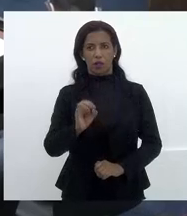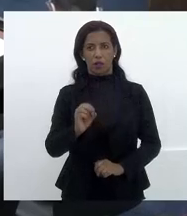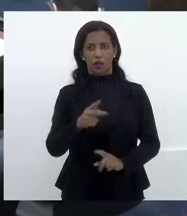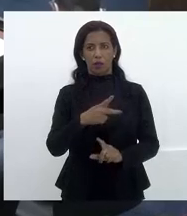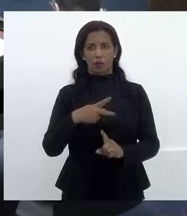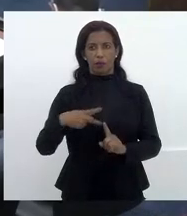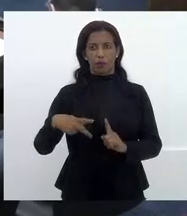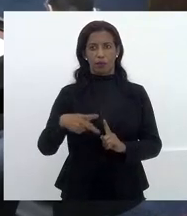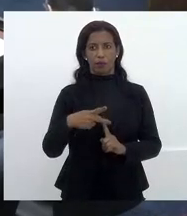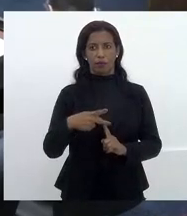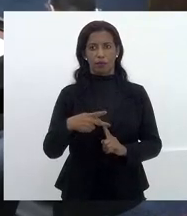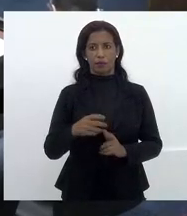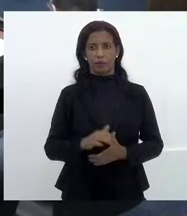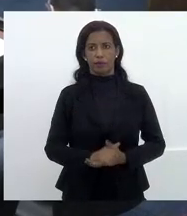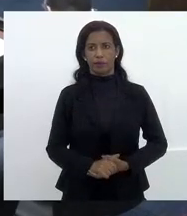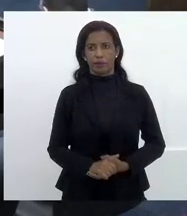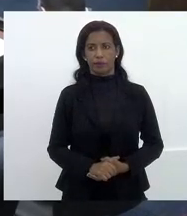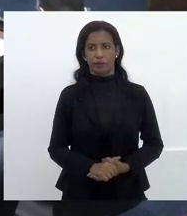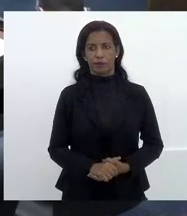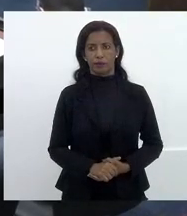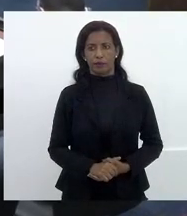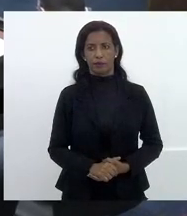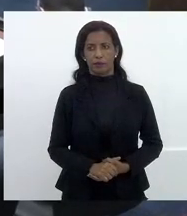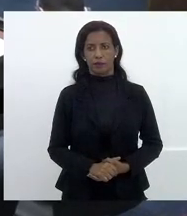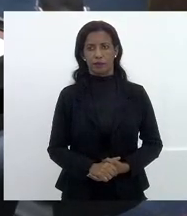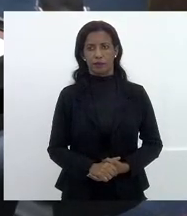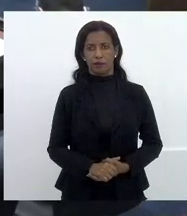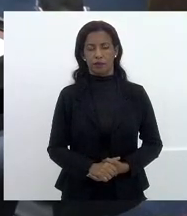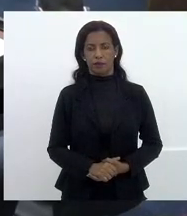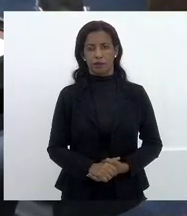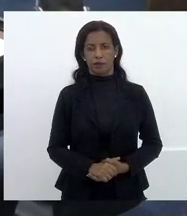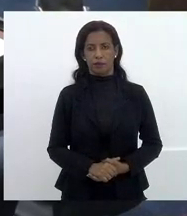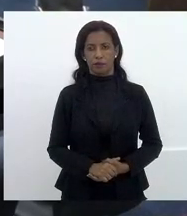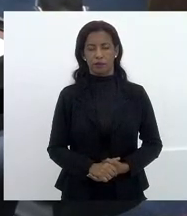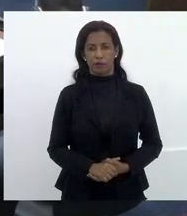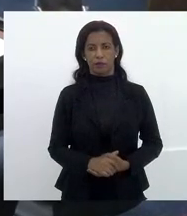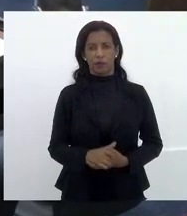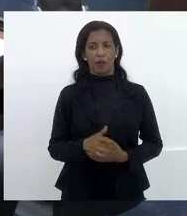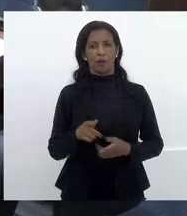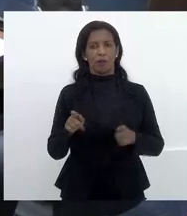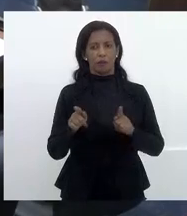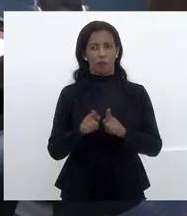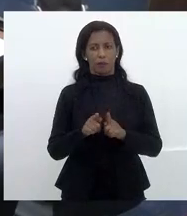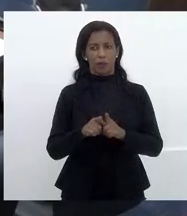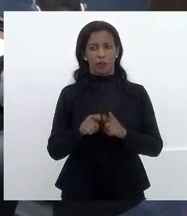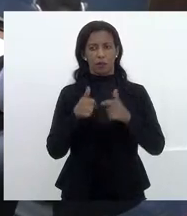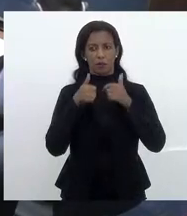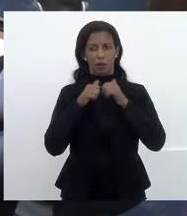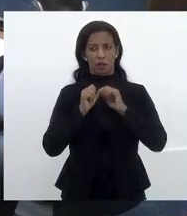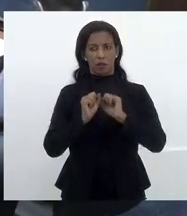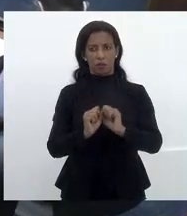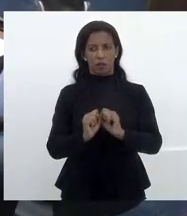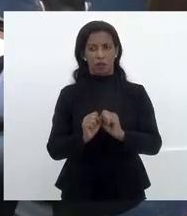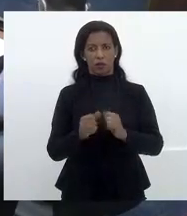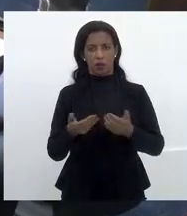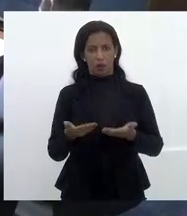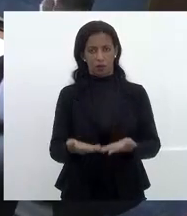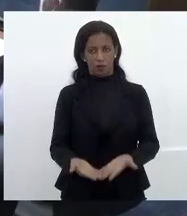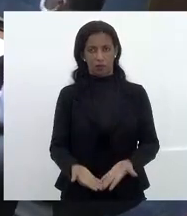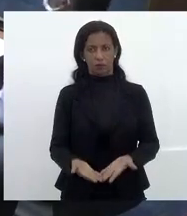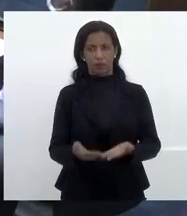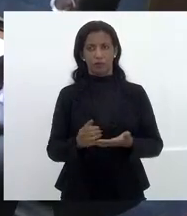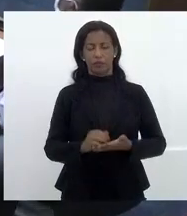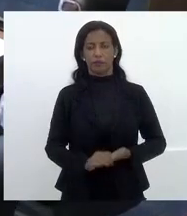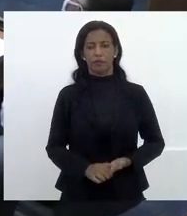cromatica pode ficar assim para nos assegurar que os trabalhos também e fazer as representações Bom